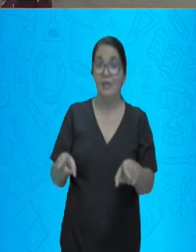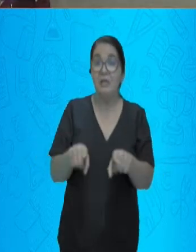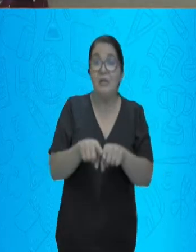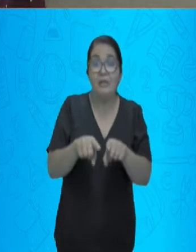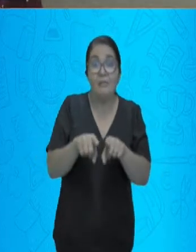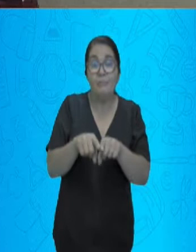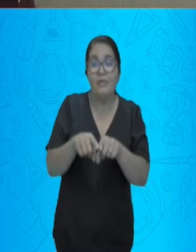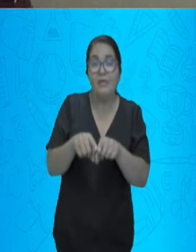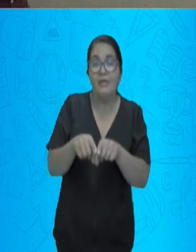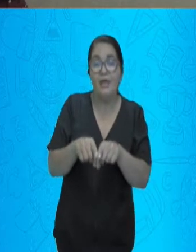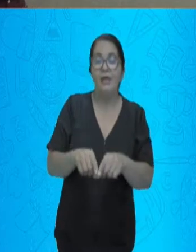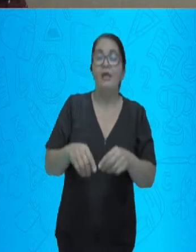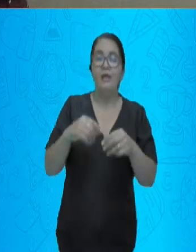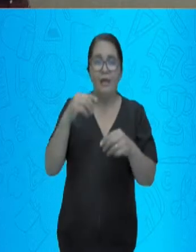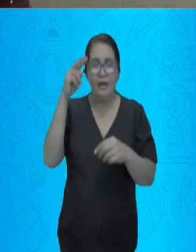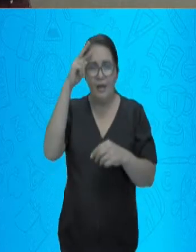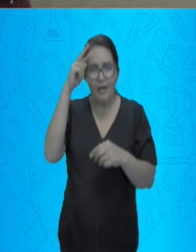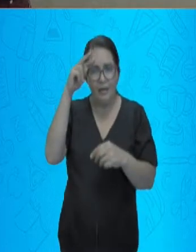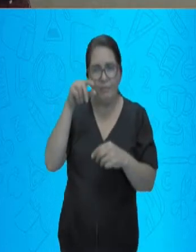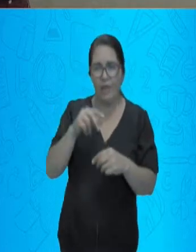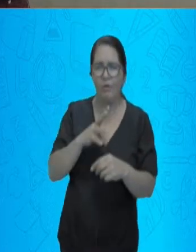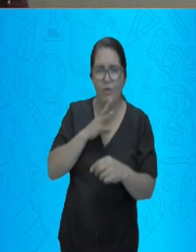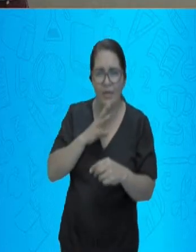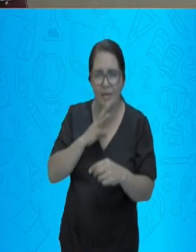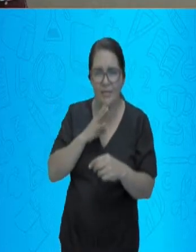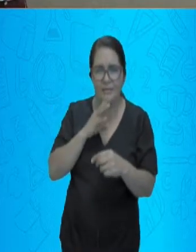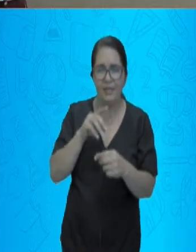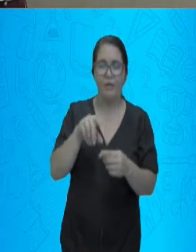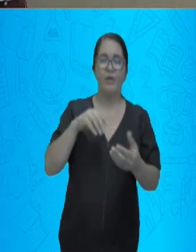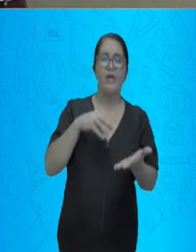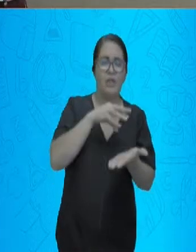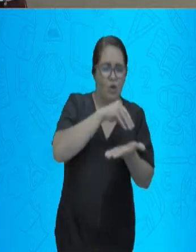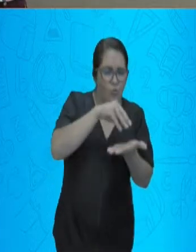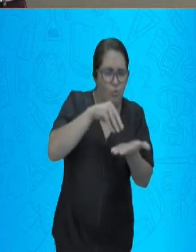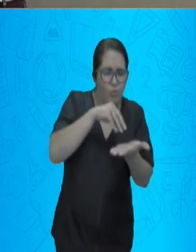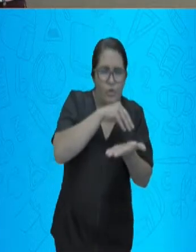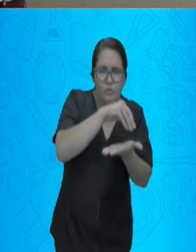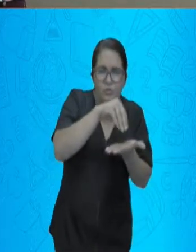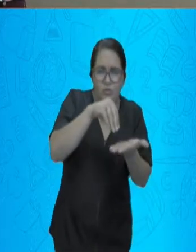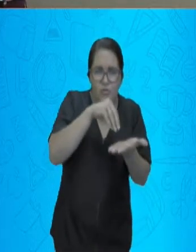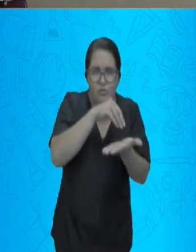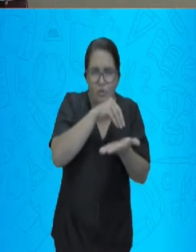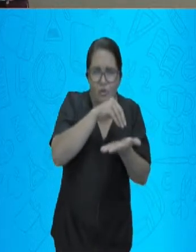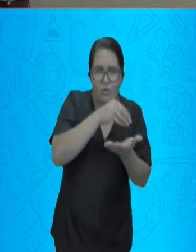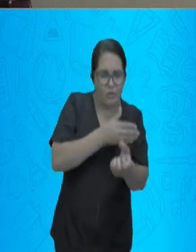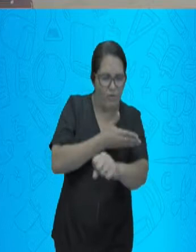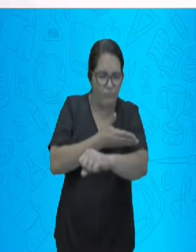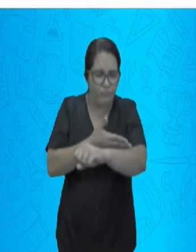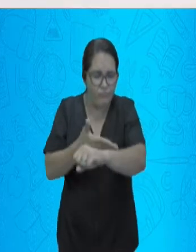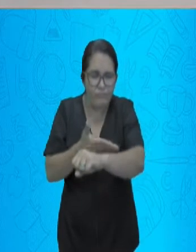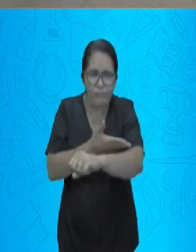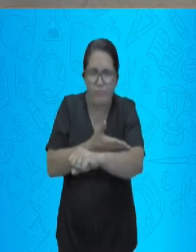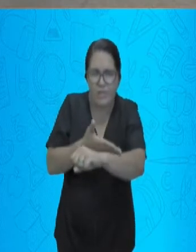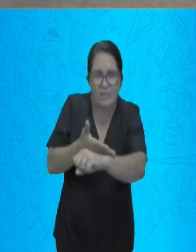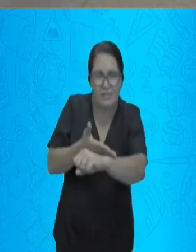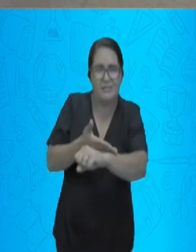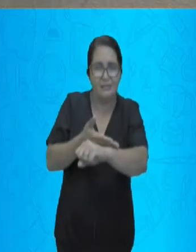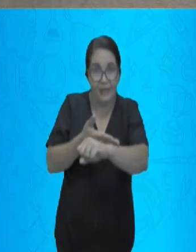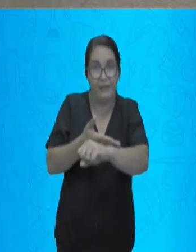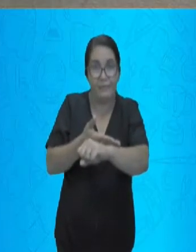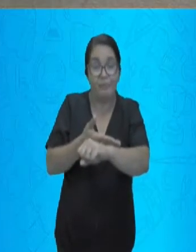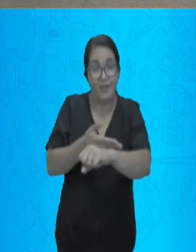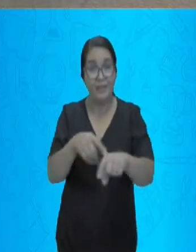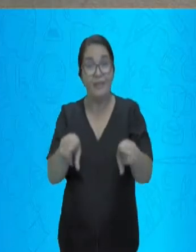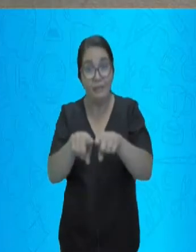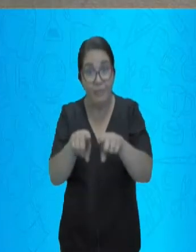sódio. Vimos na tela anterior e você está lembrando. Cloreto de sódio. Conhecemos como sal